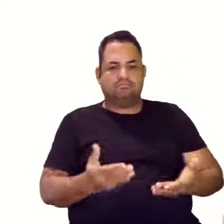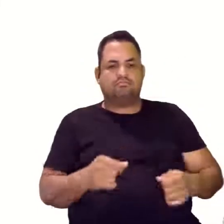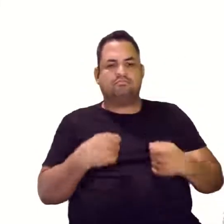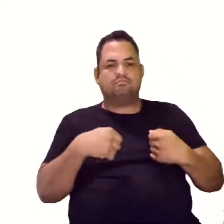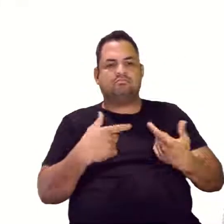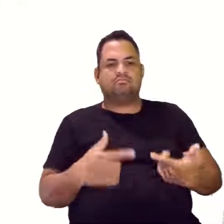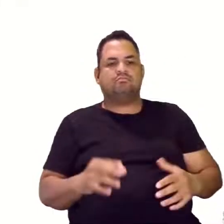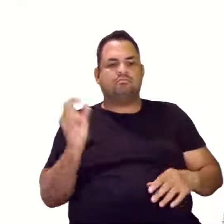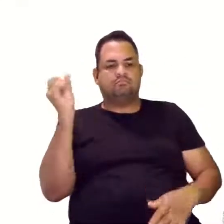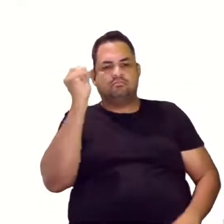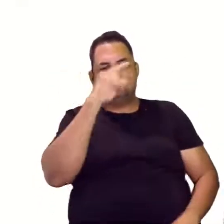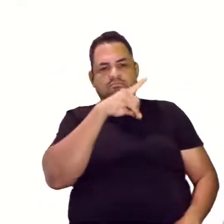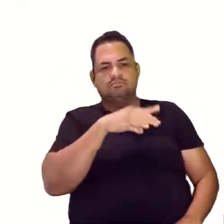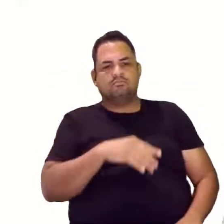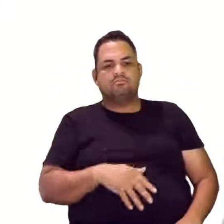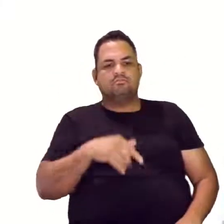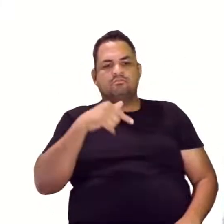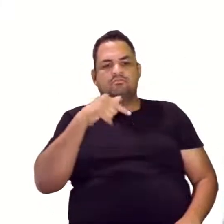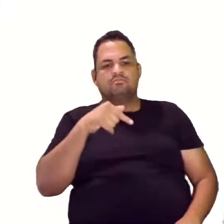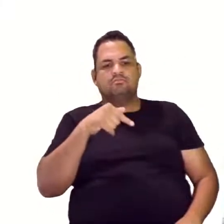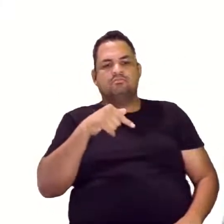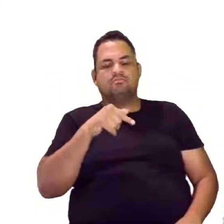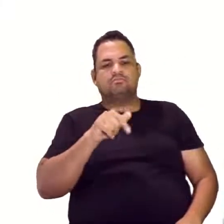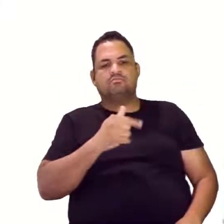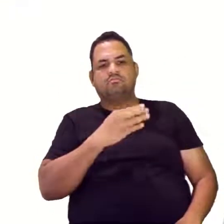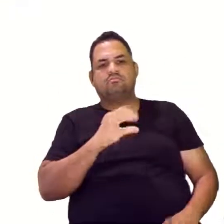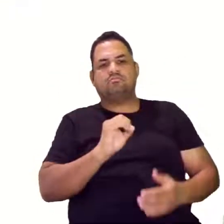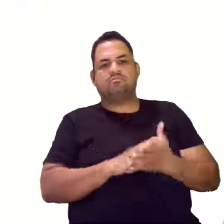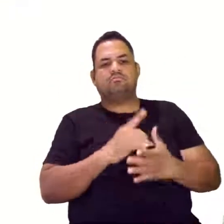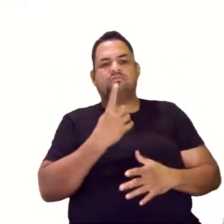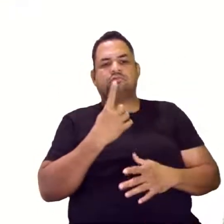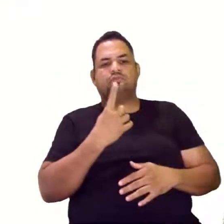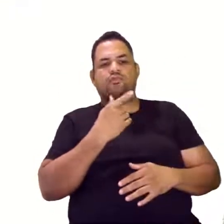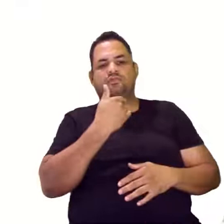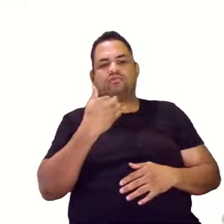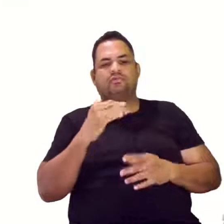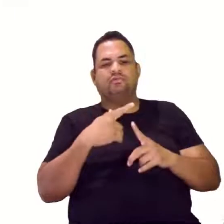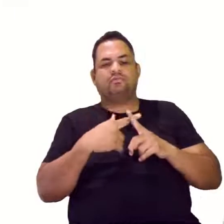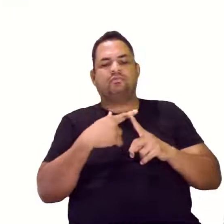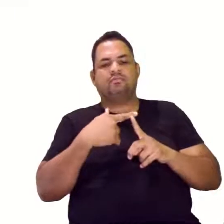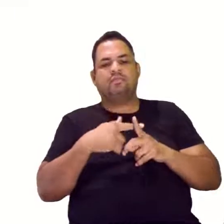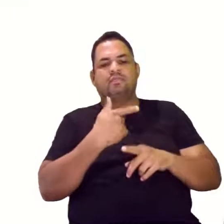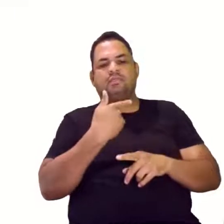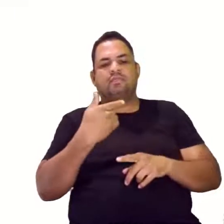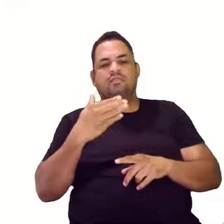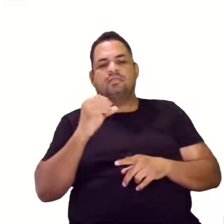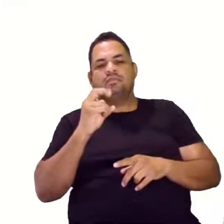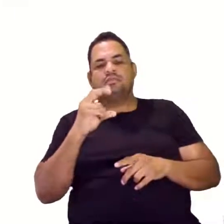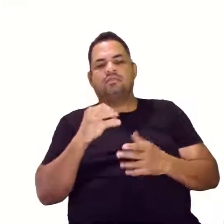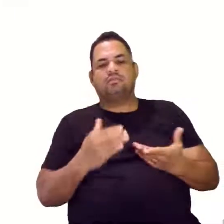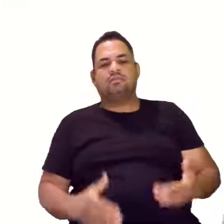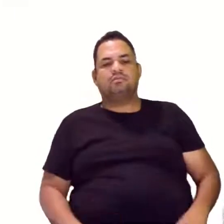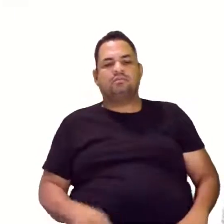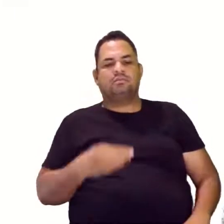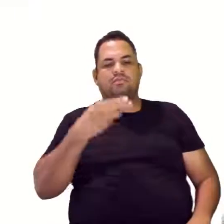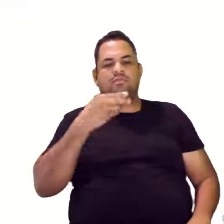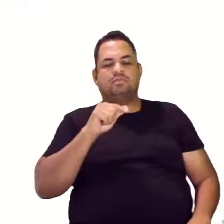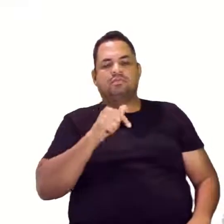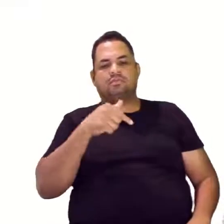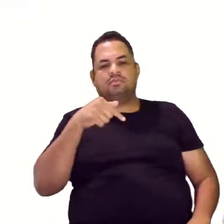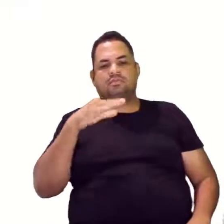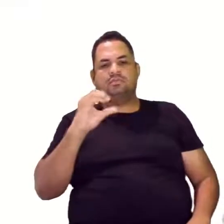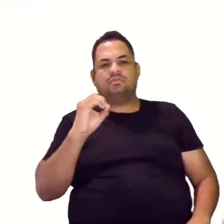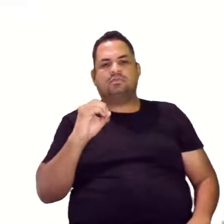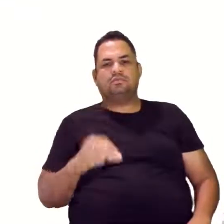cálculo aqui fica um pouquinho difícil. 7,50 menos 1,20 mais 2,50. 3,70. 3,70.